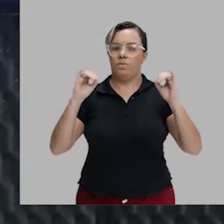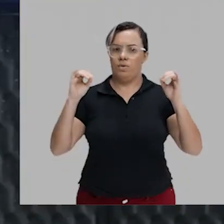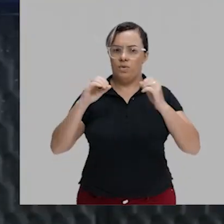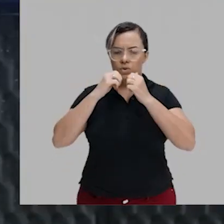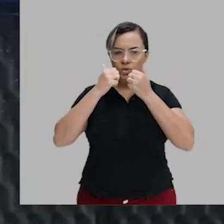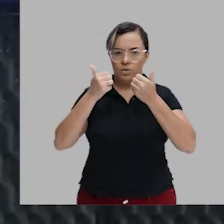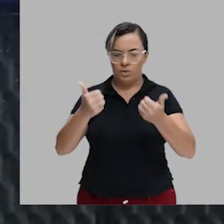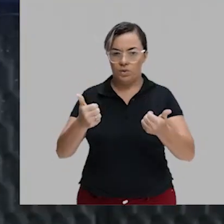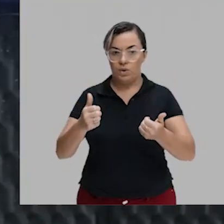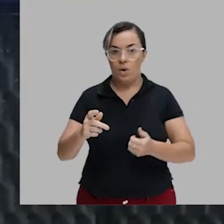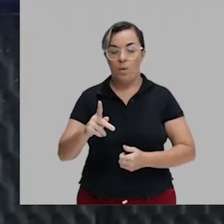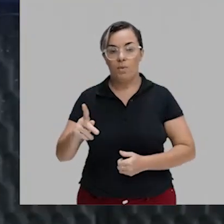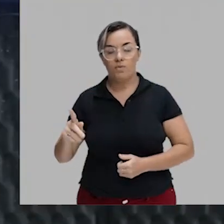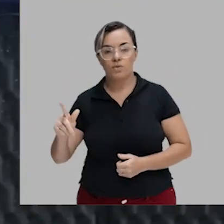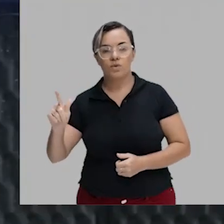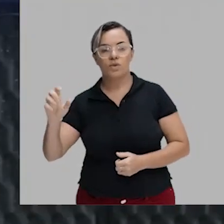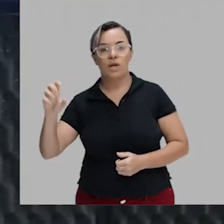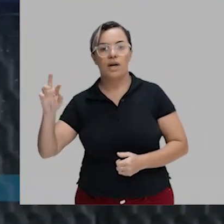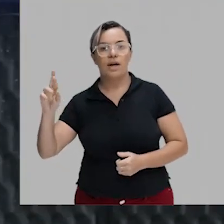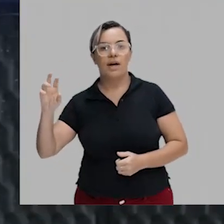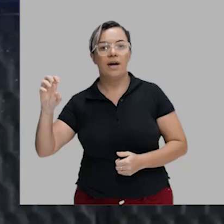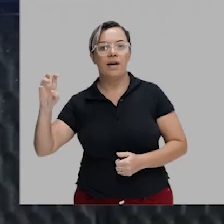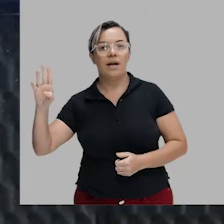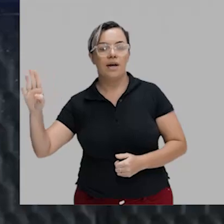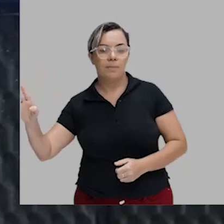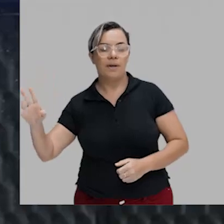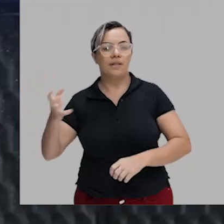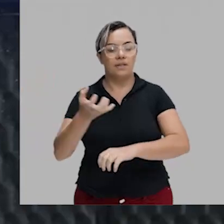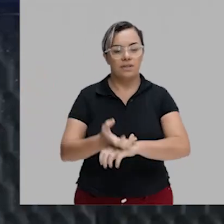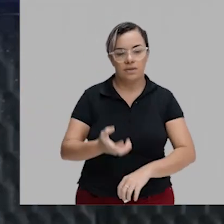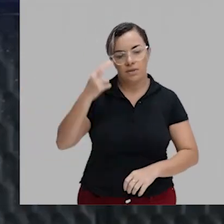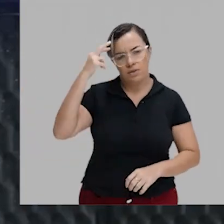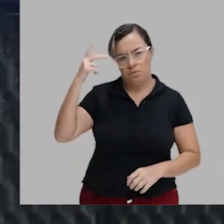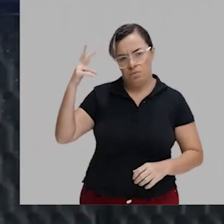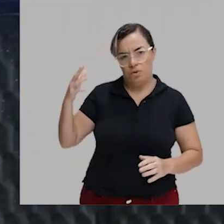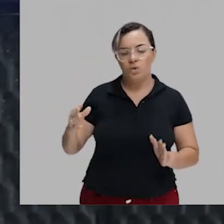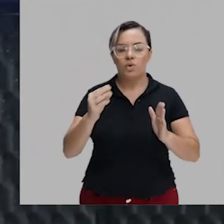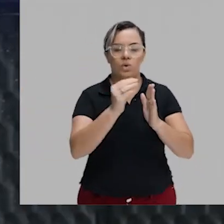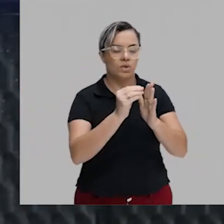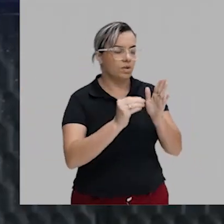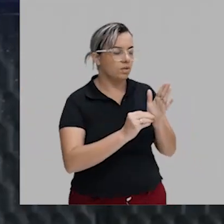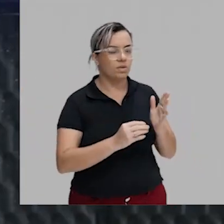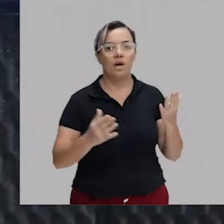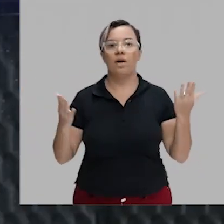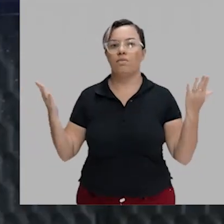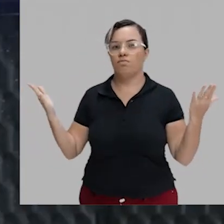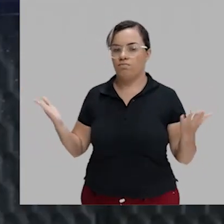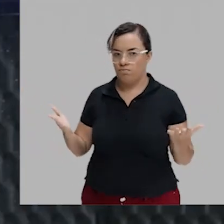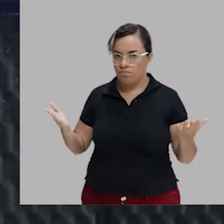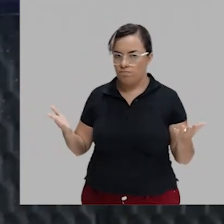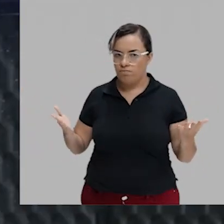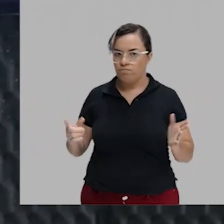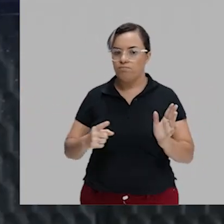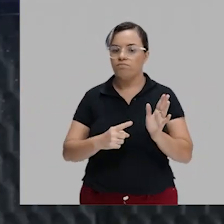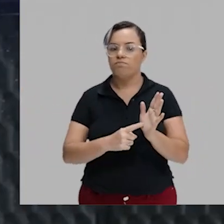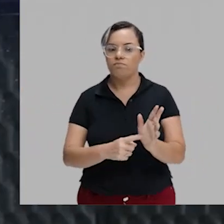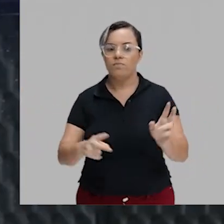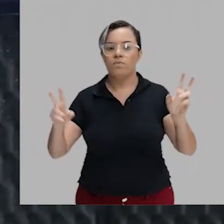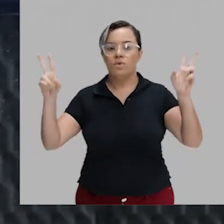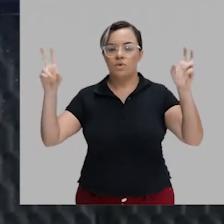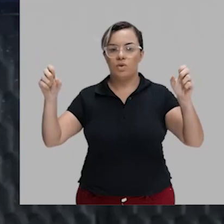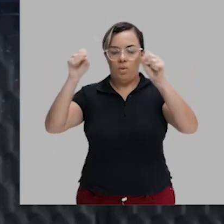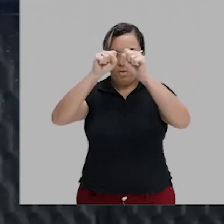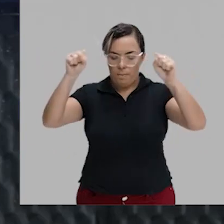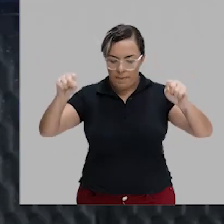pessoal, tudo bem? Professor Paulo Gereba de História. Nossa aula de hoje, nós iremos abordar sobre o